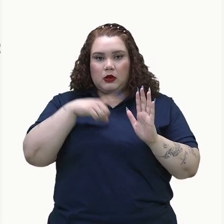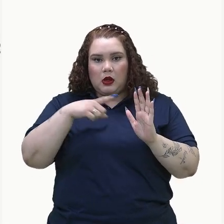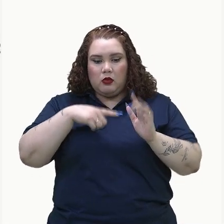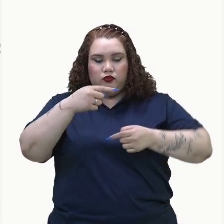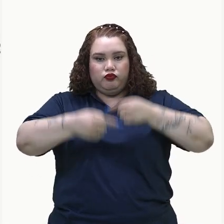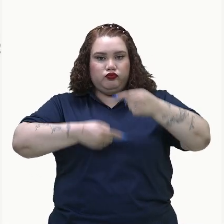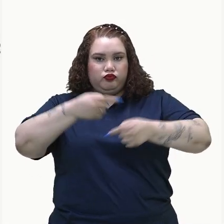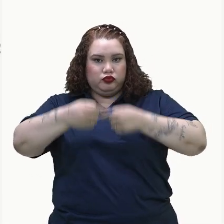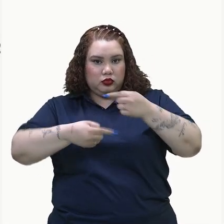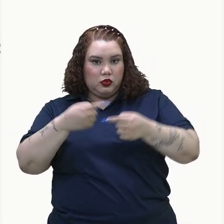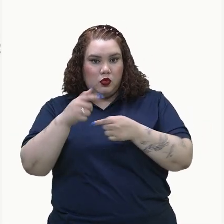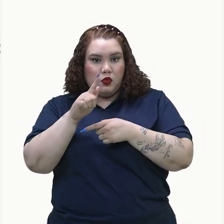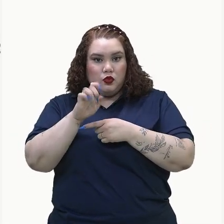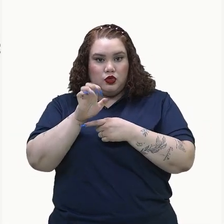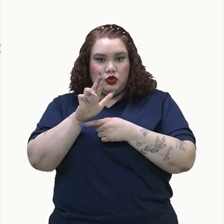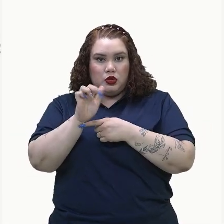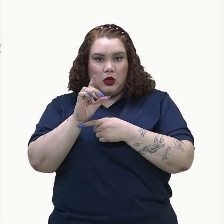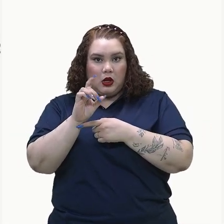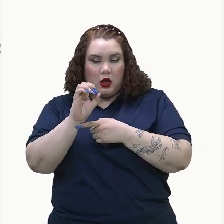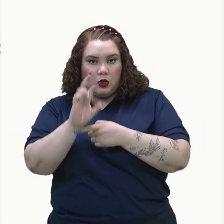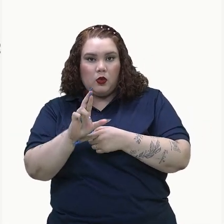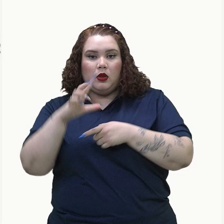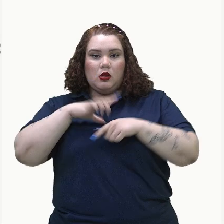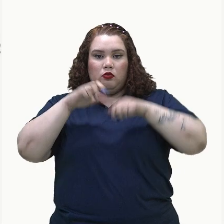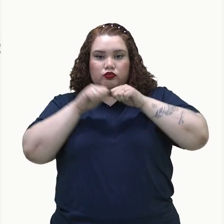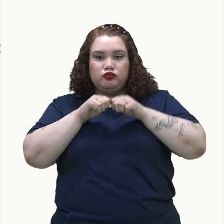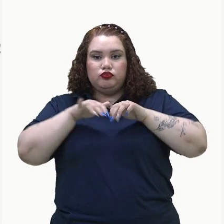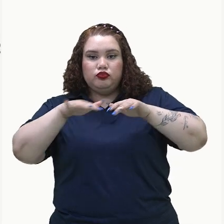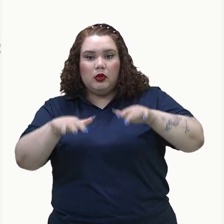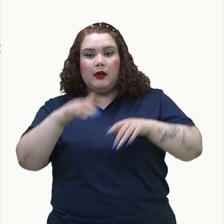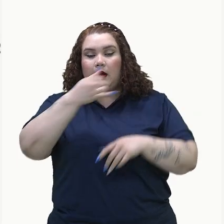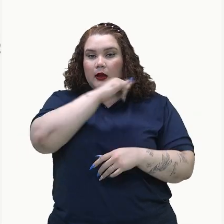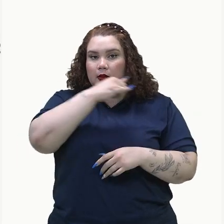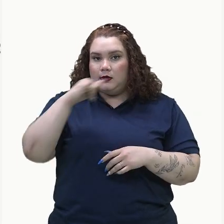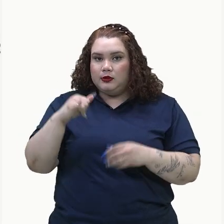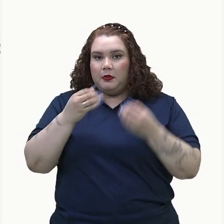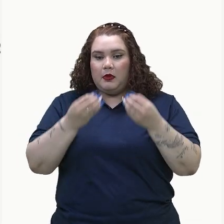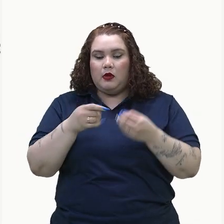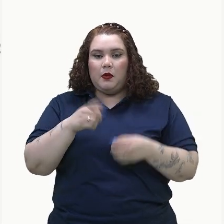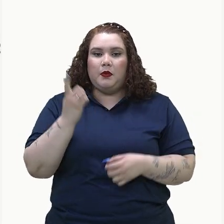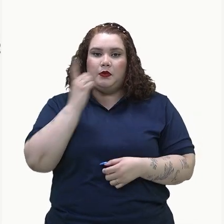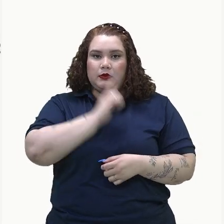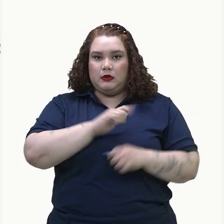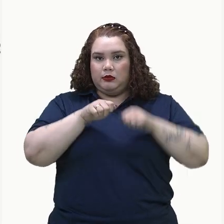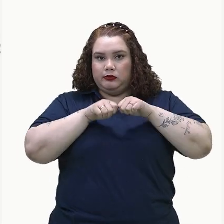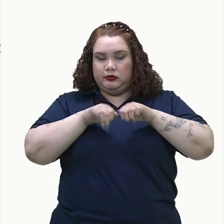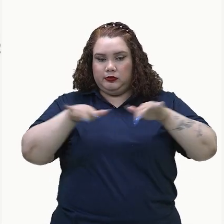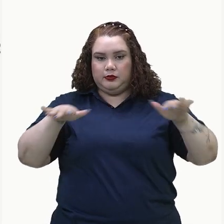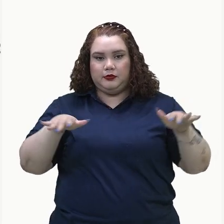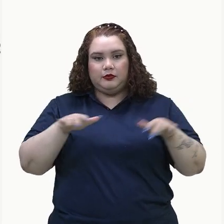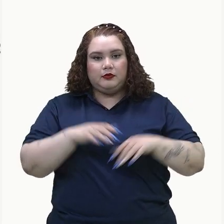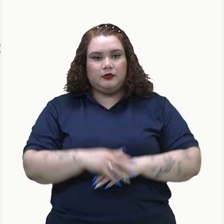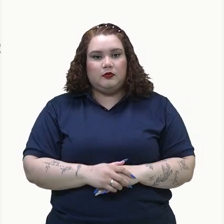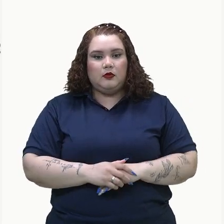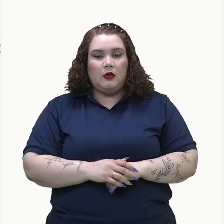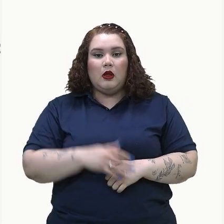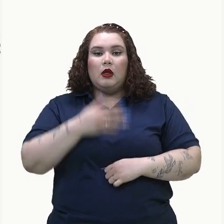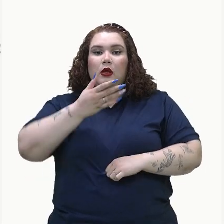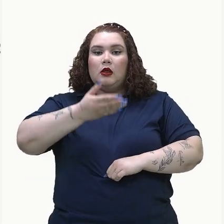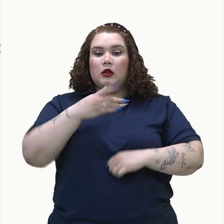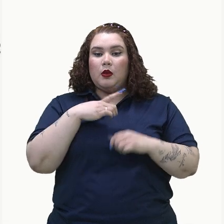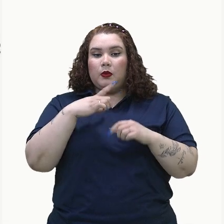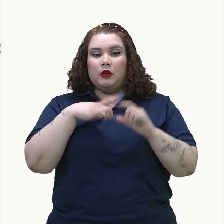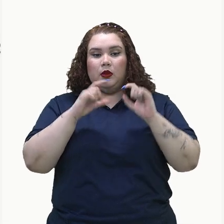O gerador ele fornece a energia elétrica para que o circuito funcione. Então aqui eu tenho, nesse lado